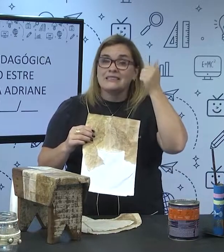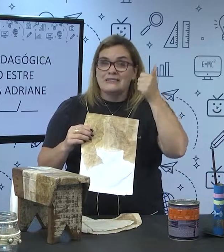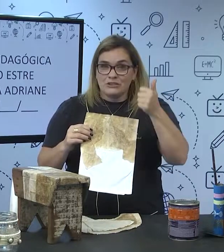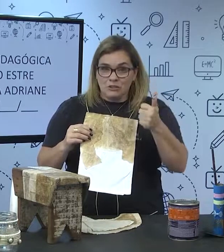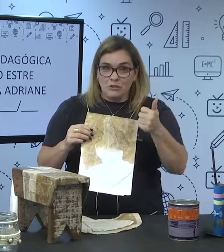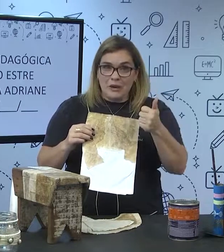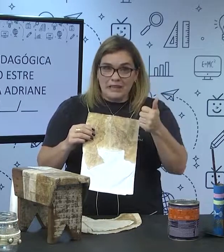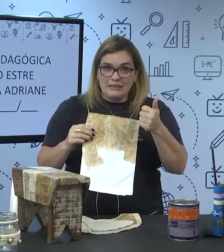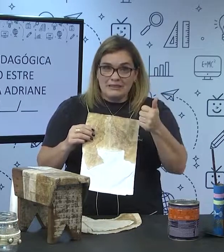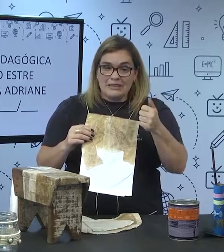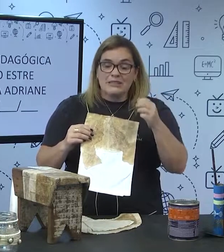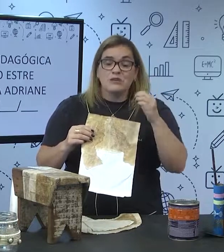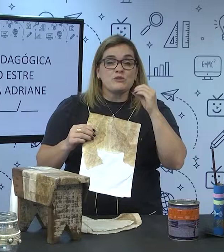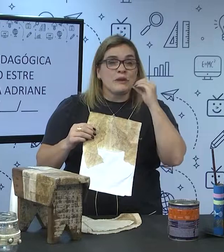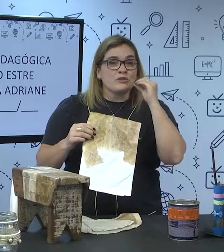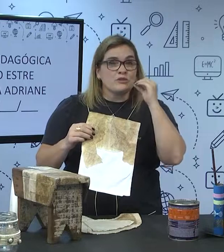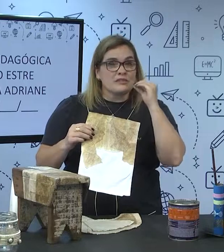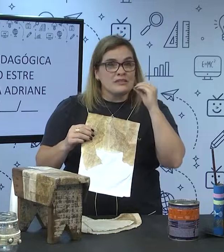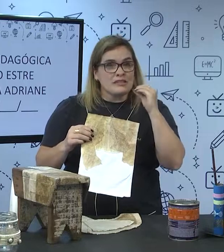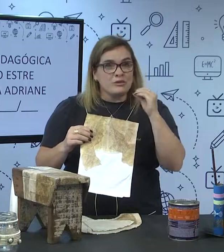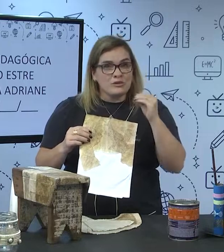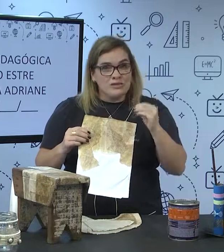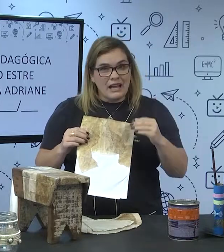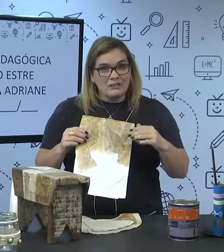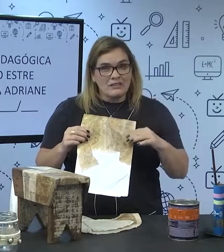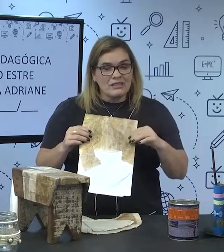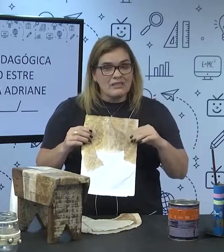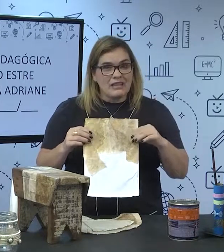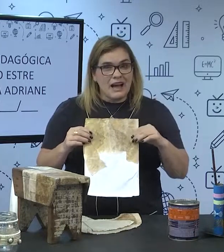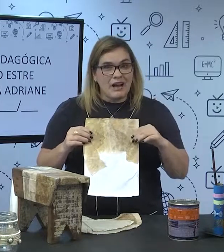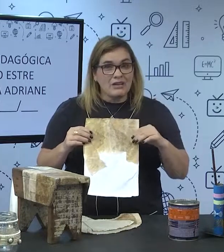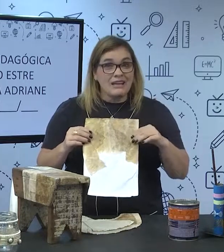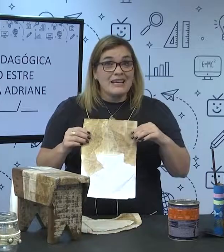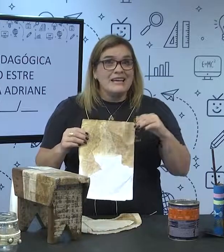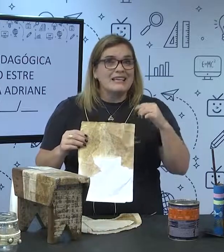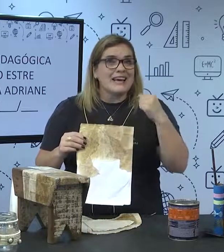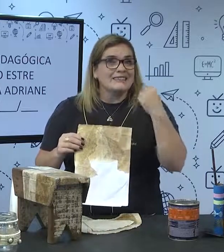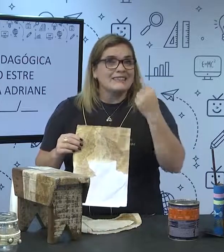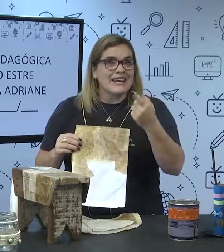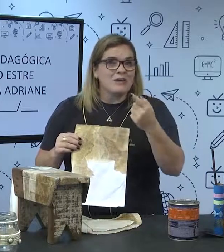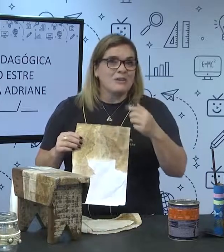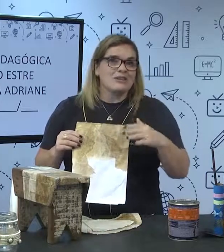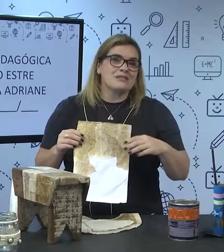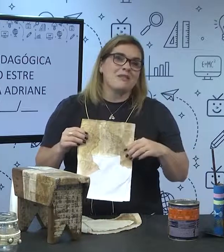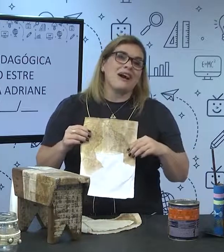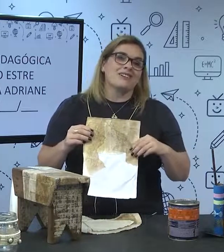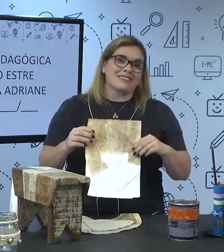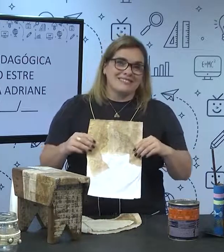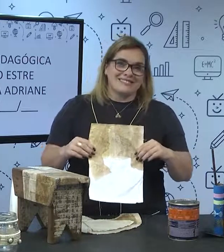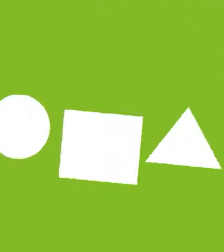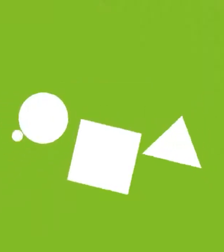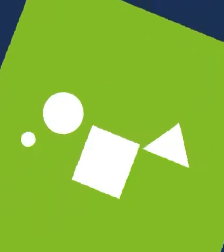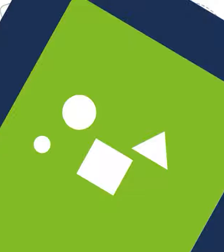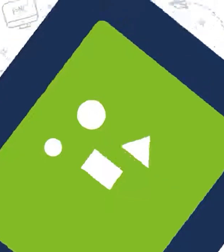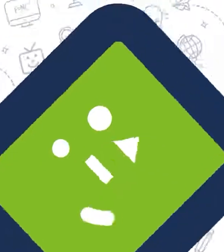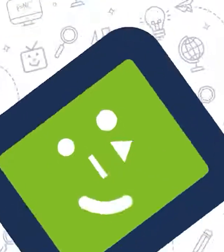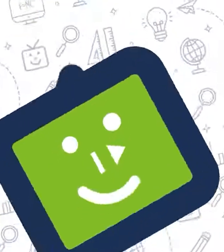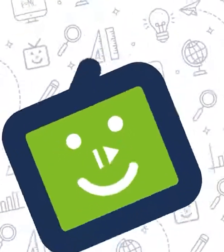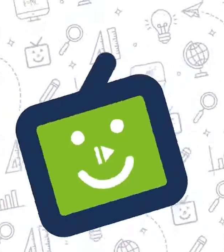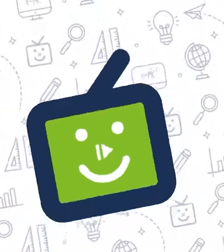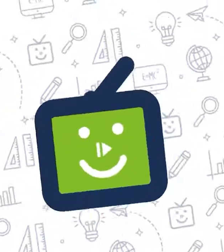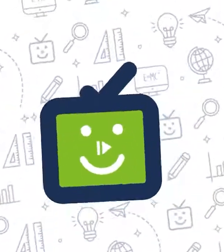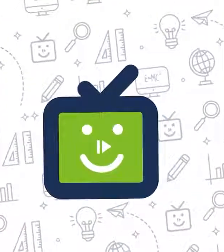cabecinha. Tudo bem? Então, espero que vocês tenham gostado da nossa aula e até a próxima aula.